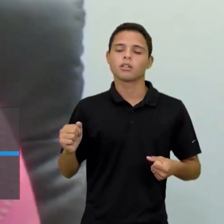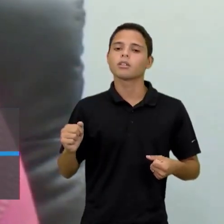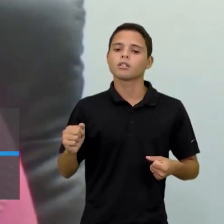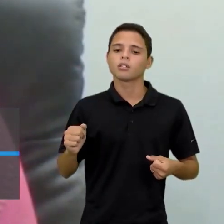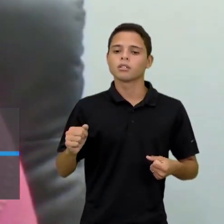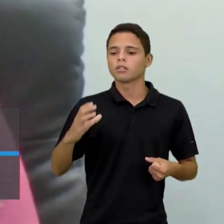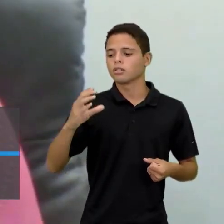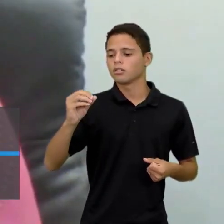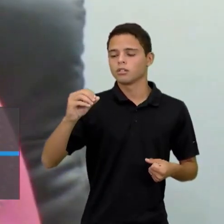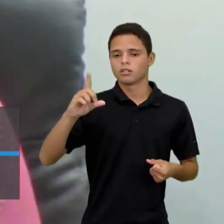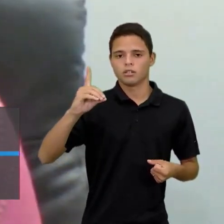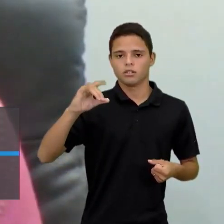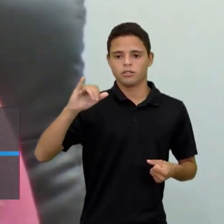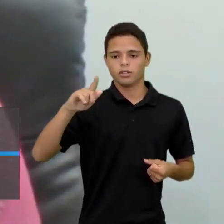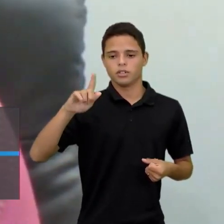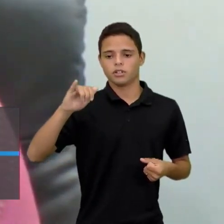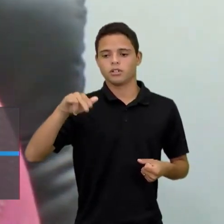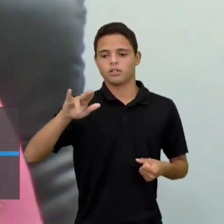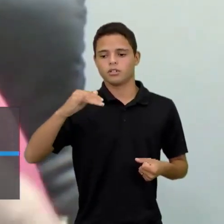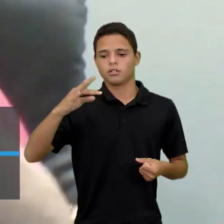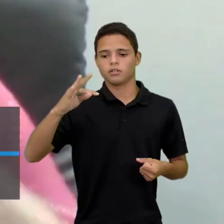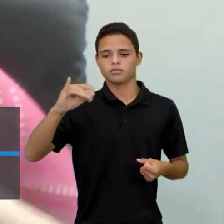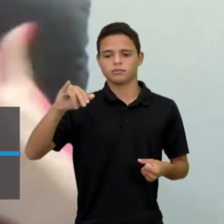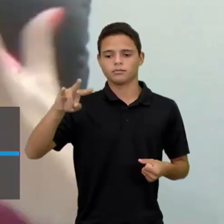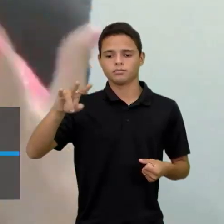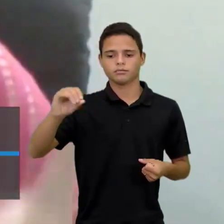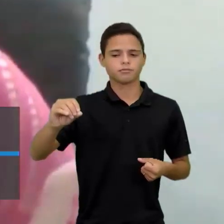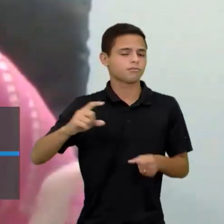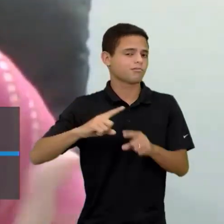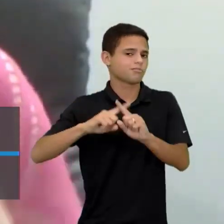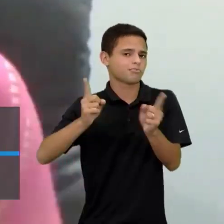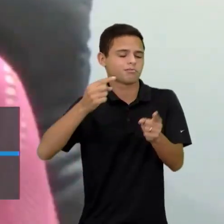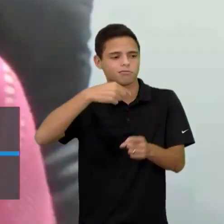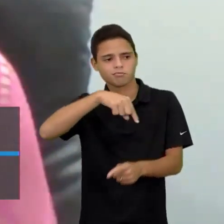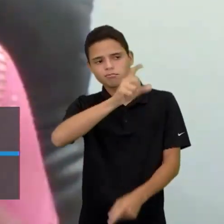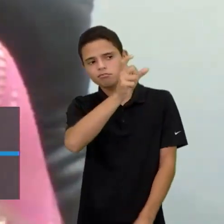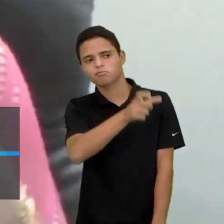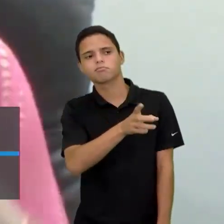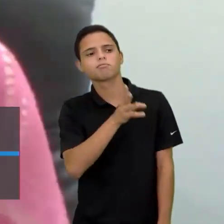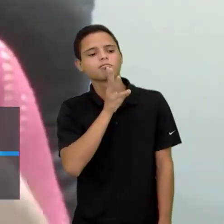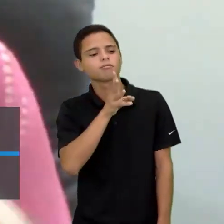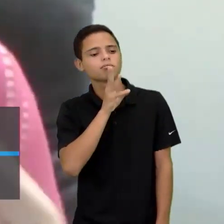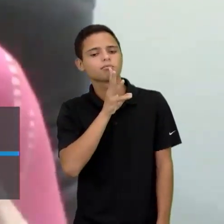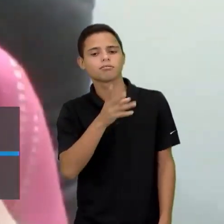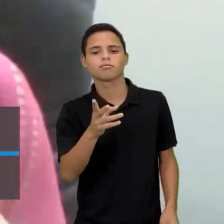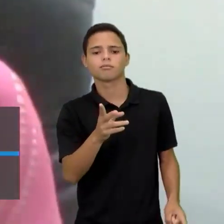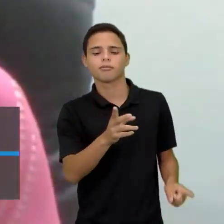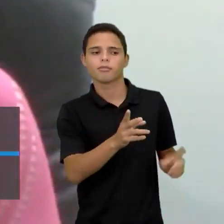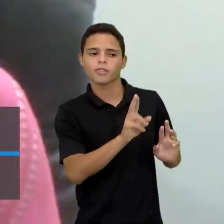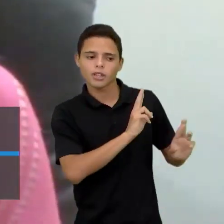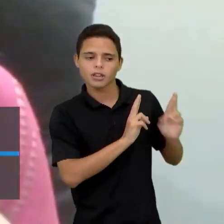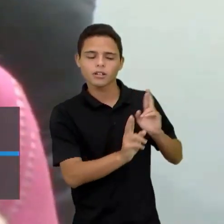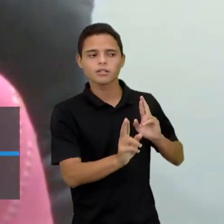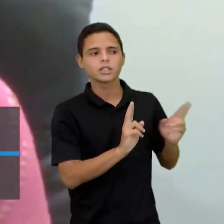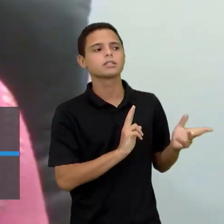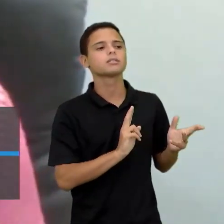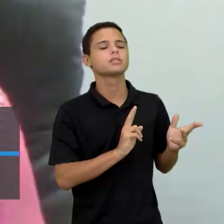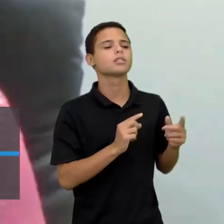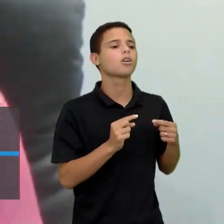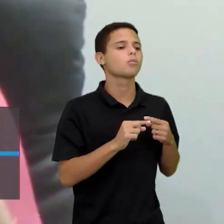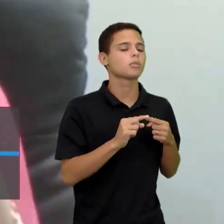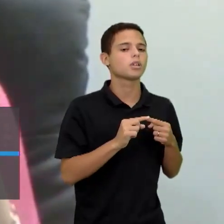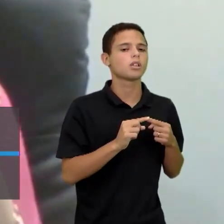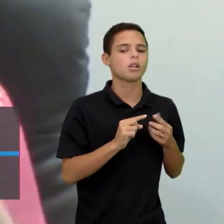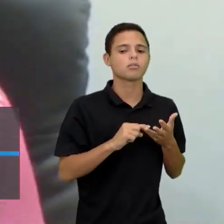cognitivo preservado e tudo, mas não adiantava se eu não o conhecesse e ver as suas reais necessidades. Por isso